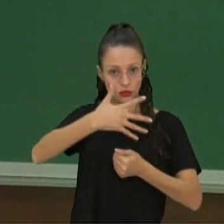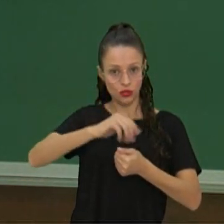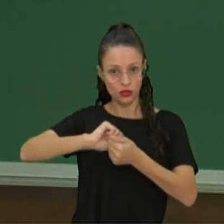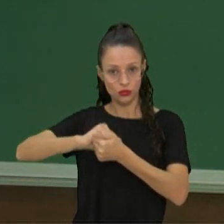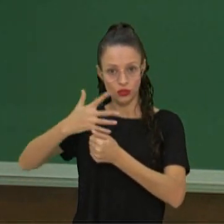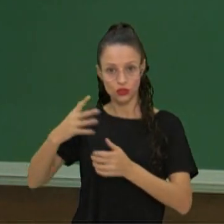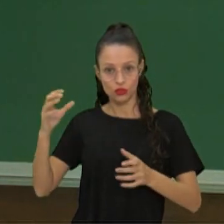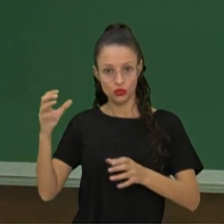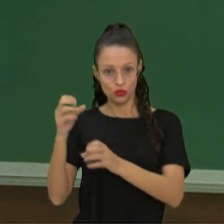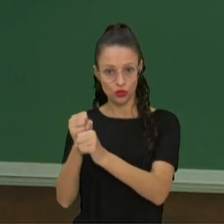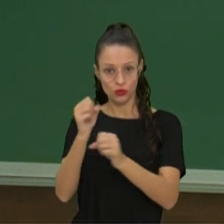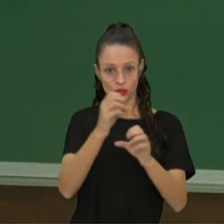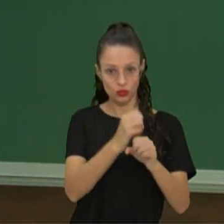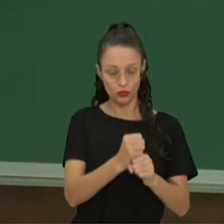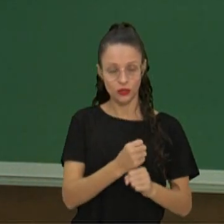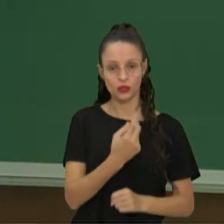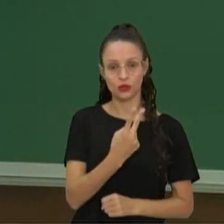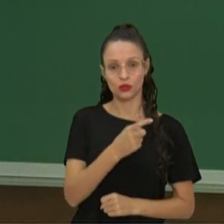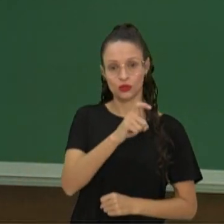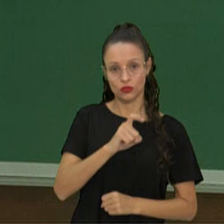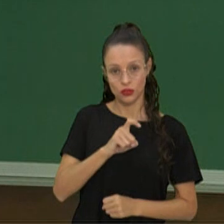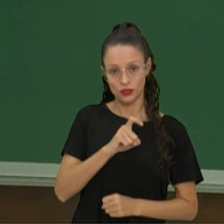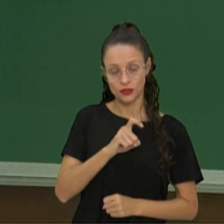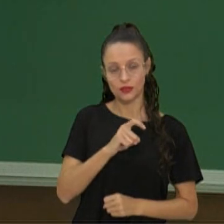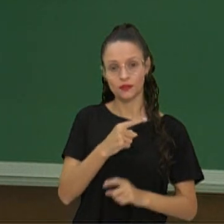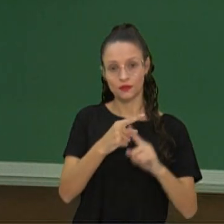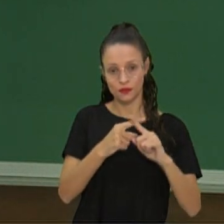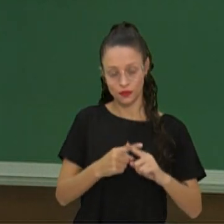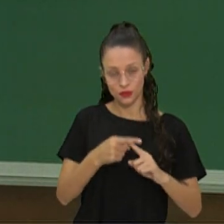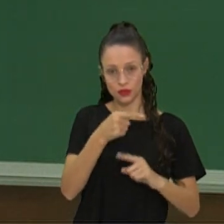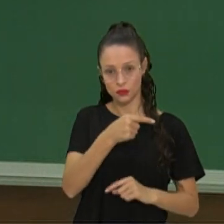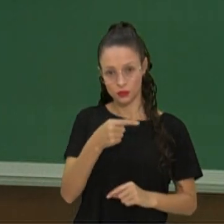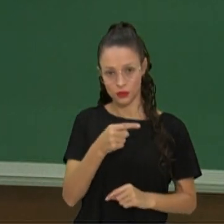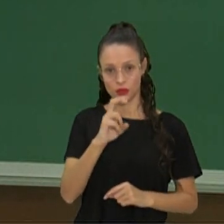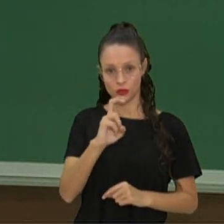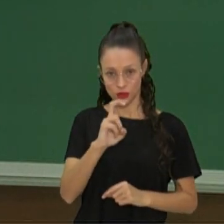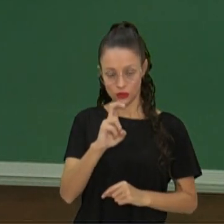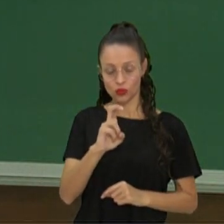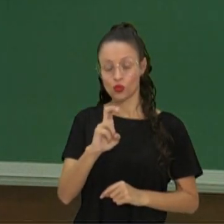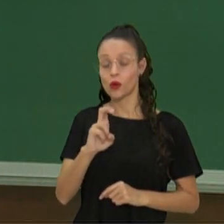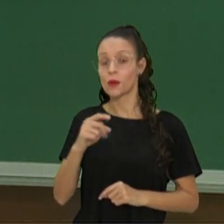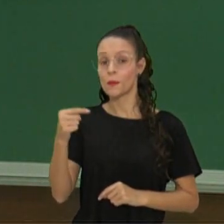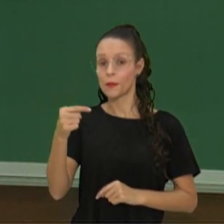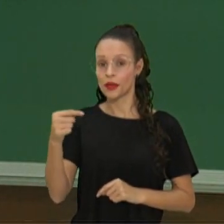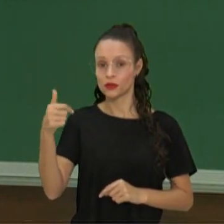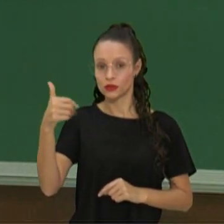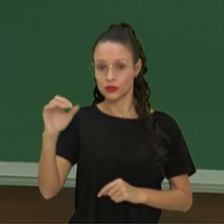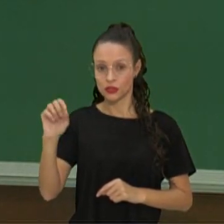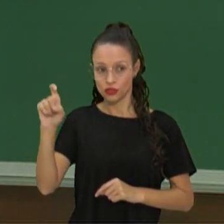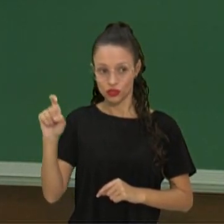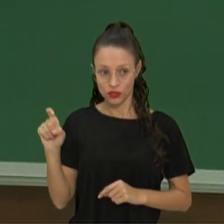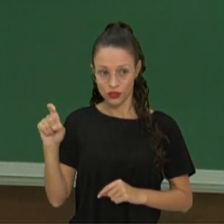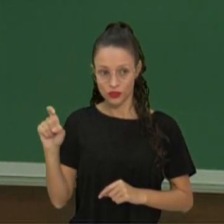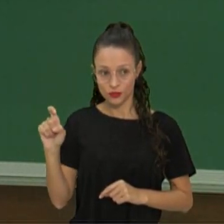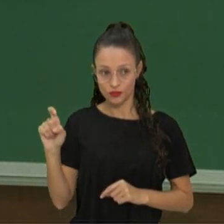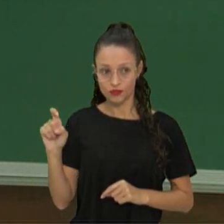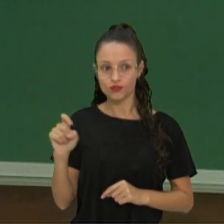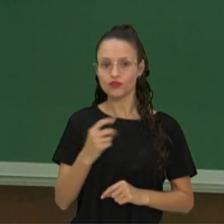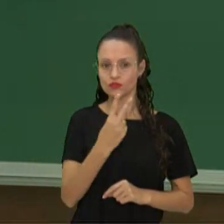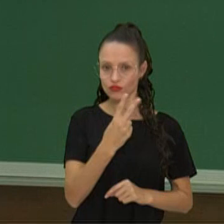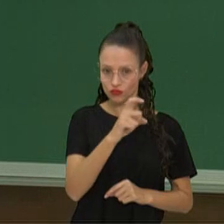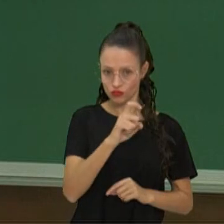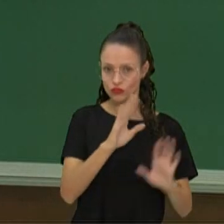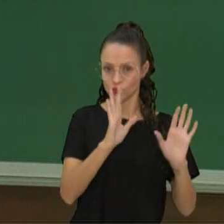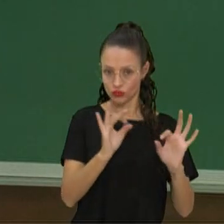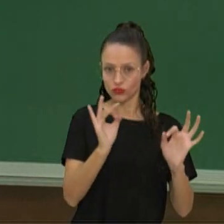iguais. 2x vezes menos 5 dá menos 10x. Pelo 2x eu já multipliquei. Agora